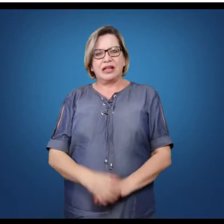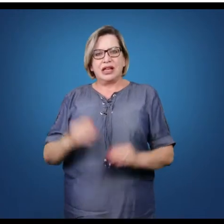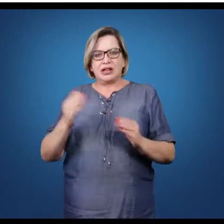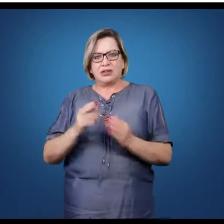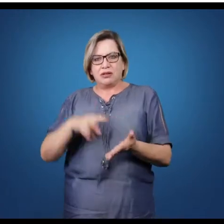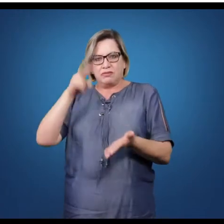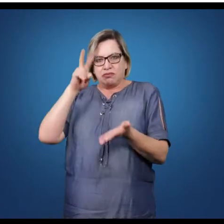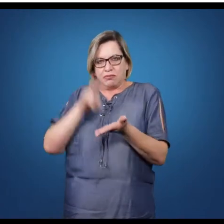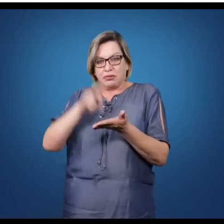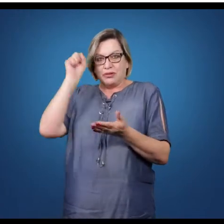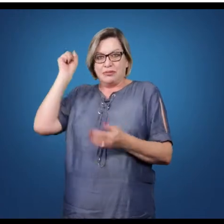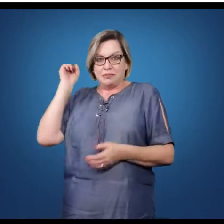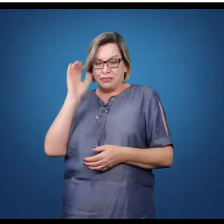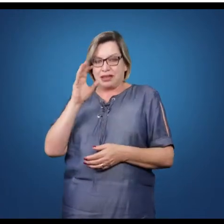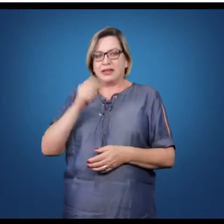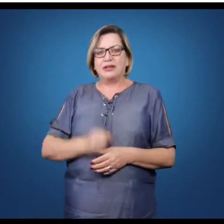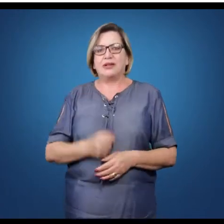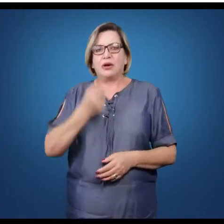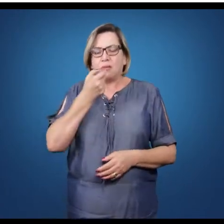apitar, salta e passa.